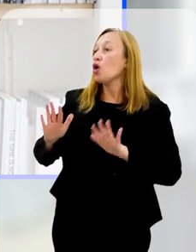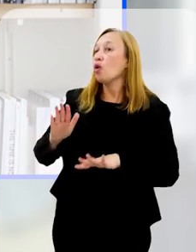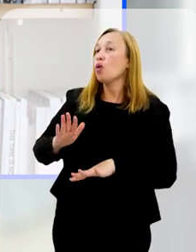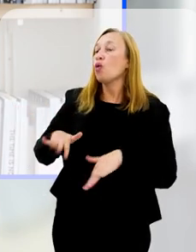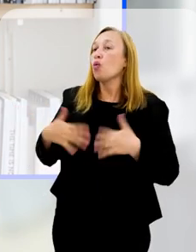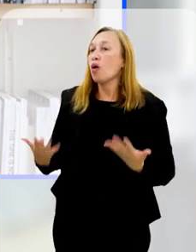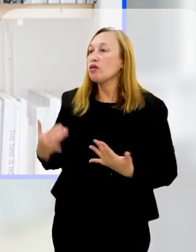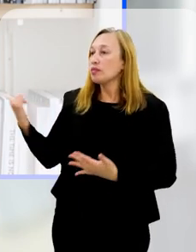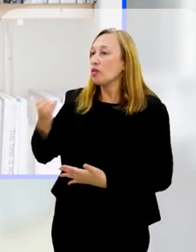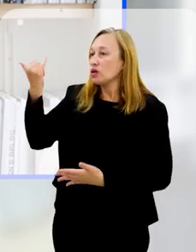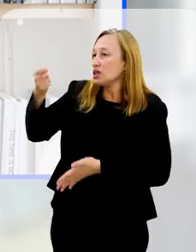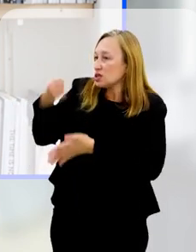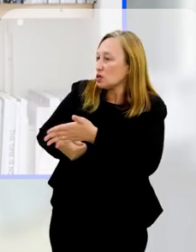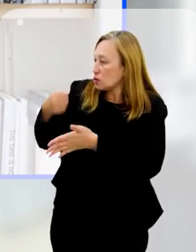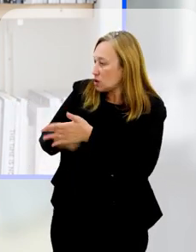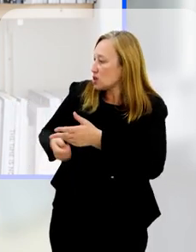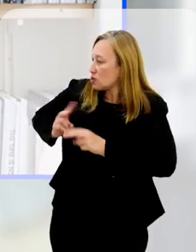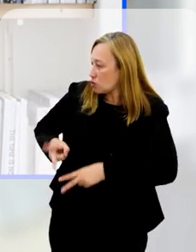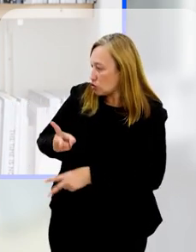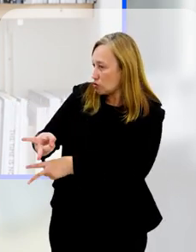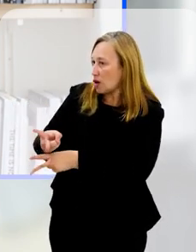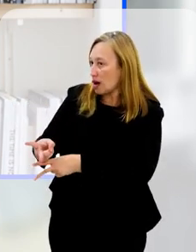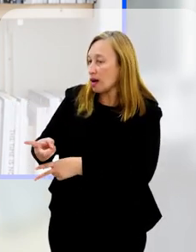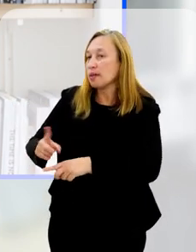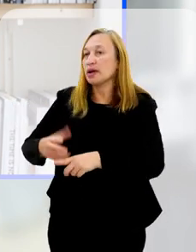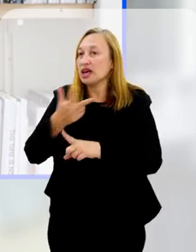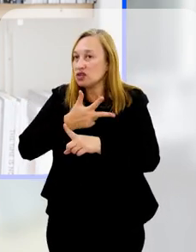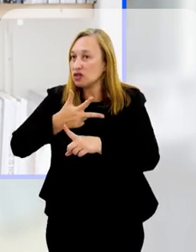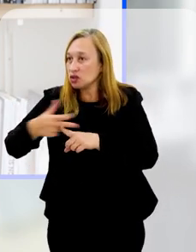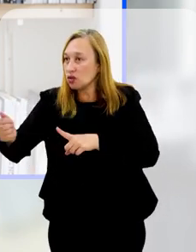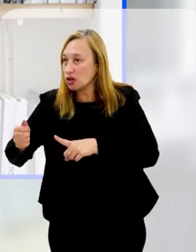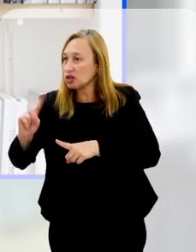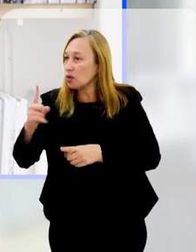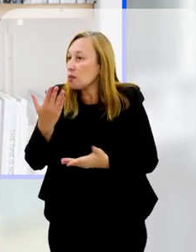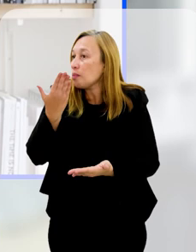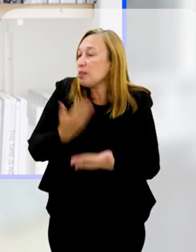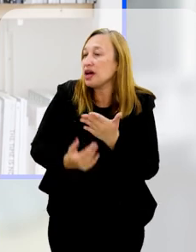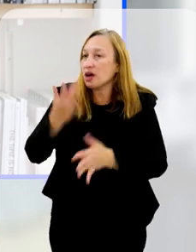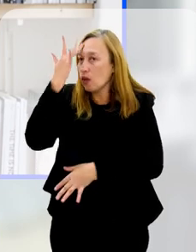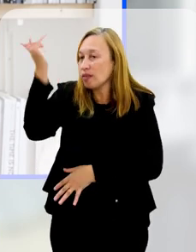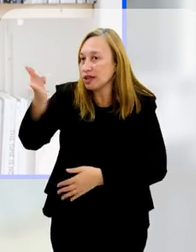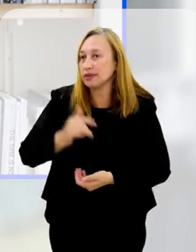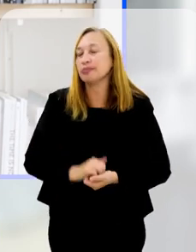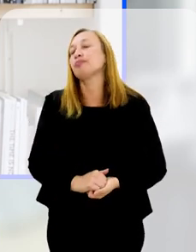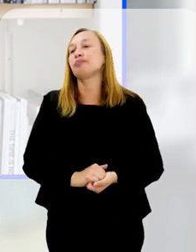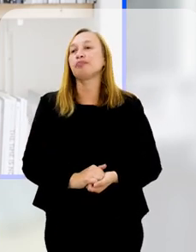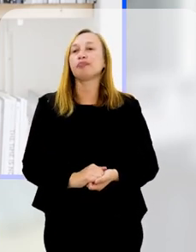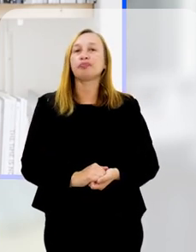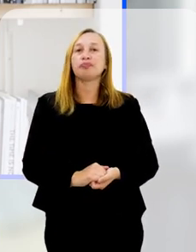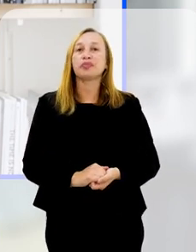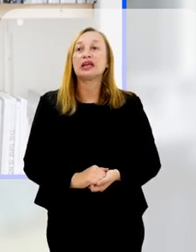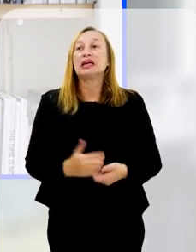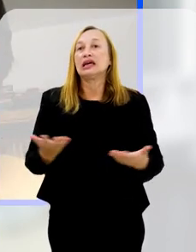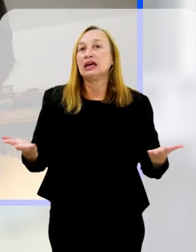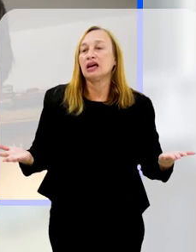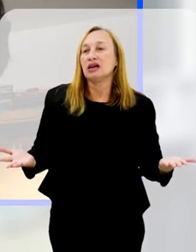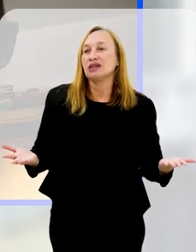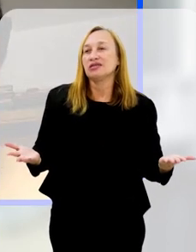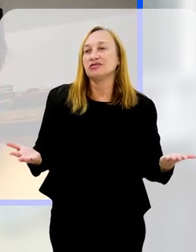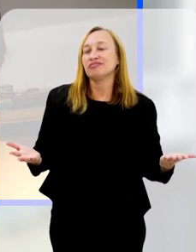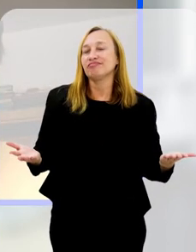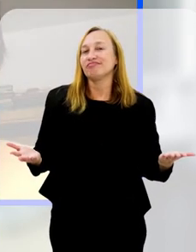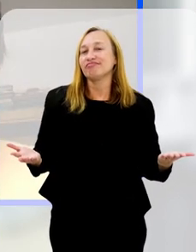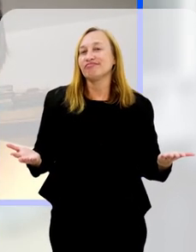qual a importância de continuar lutando para garantir que as conquistas de hoje não sejam perdidas amanhã. Primeiro você, Clóvis.